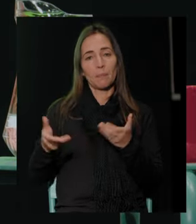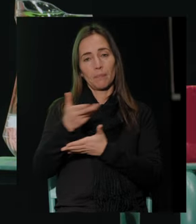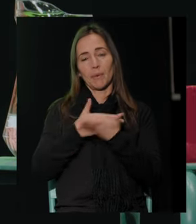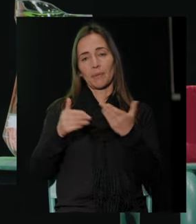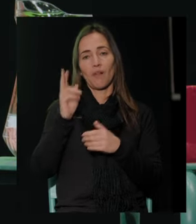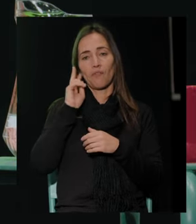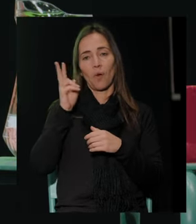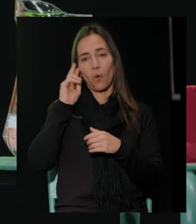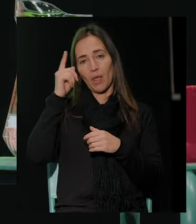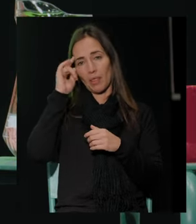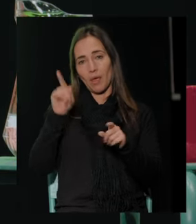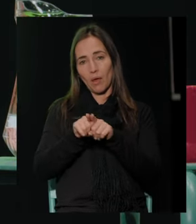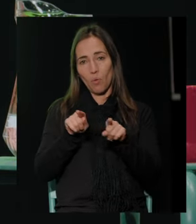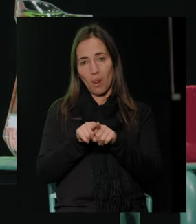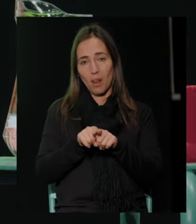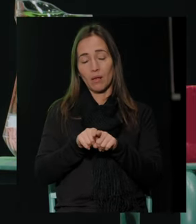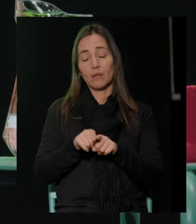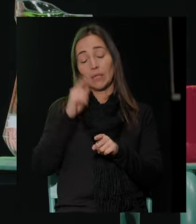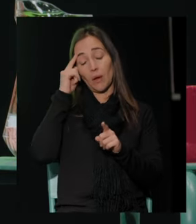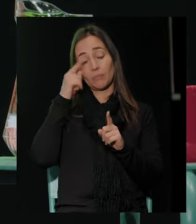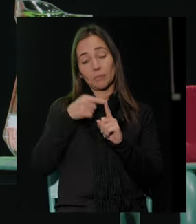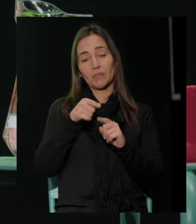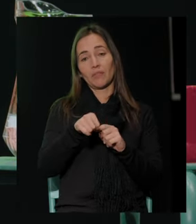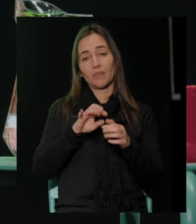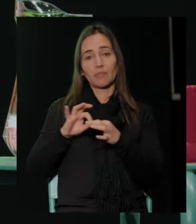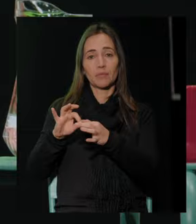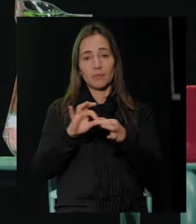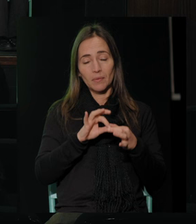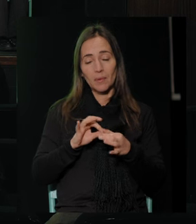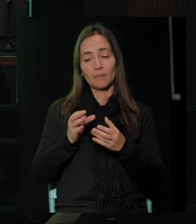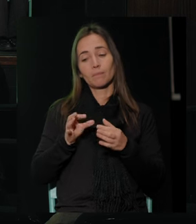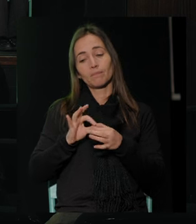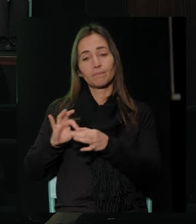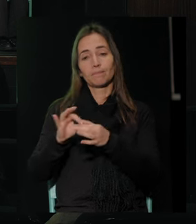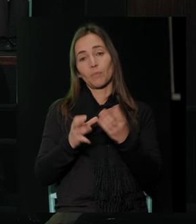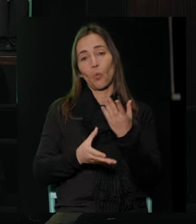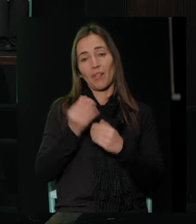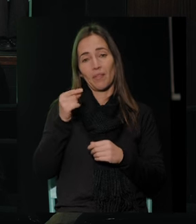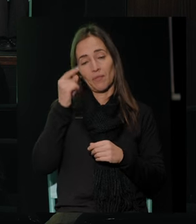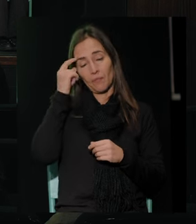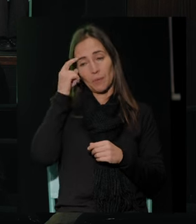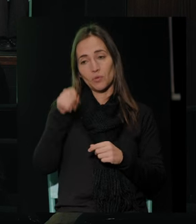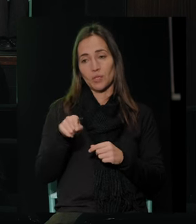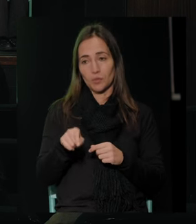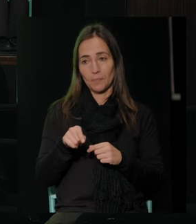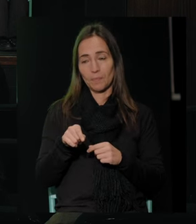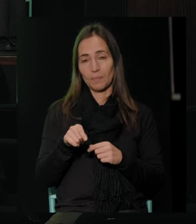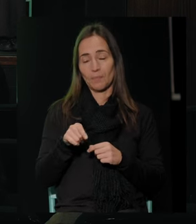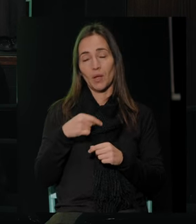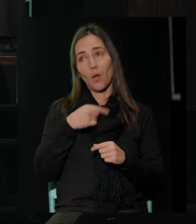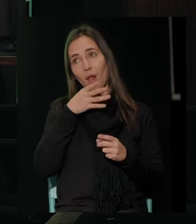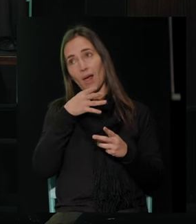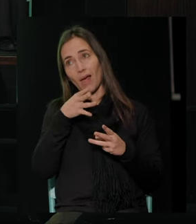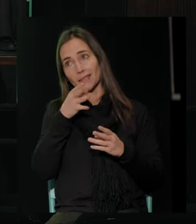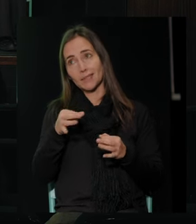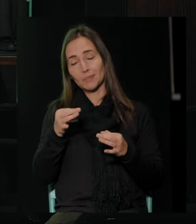valores ideológicos. É nessa visão de fraternidade e de cooperativismo e de fraternidade que eu me vejo. Eu adoro-me sempre nas respostas, por